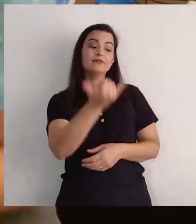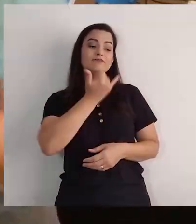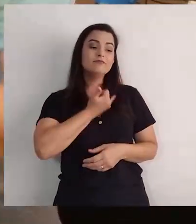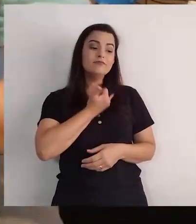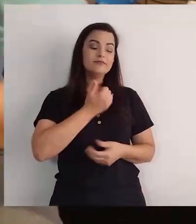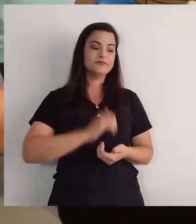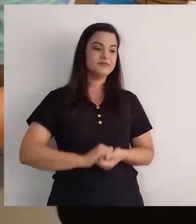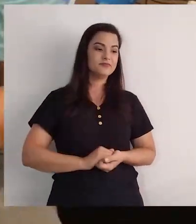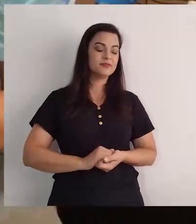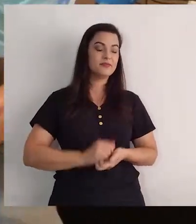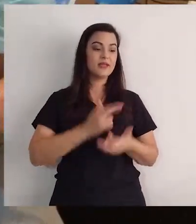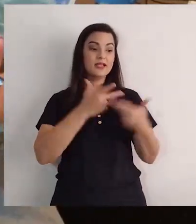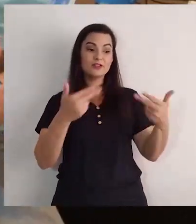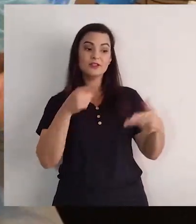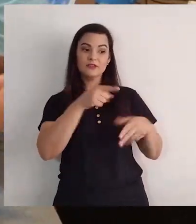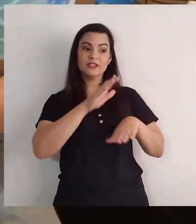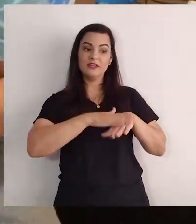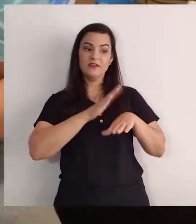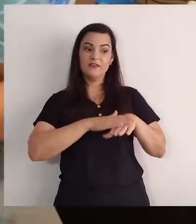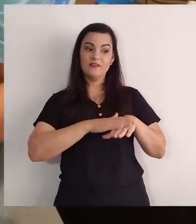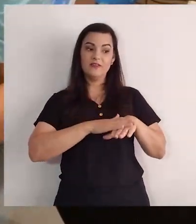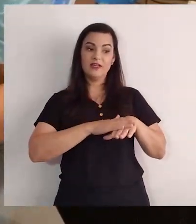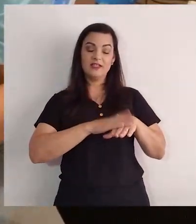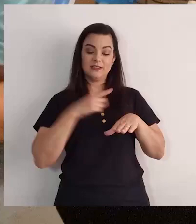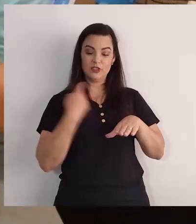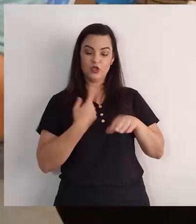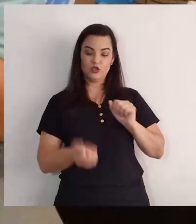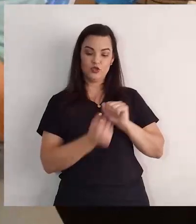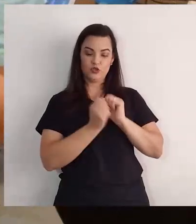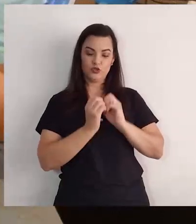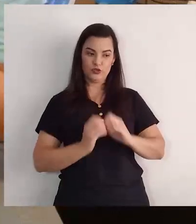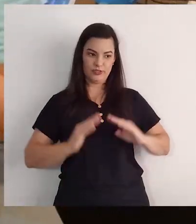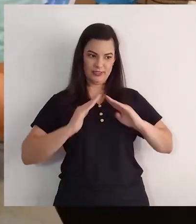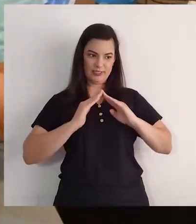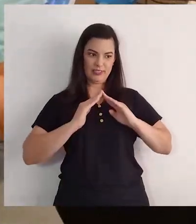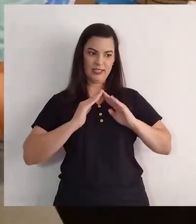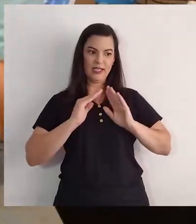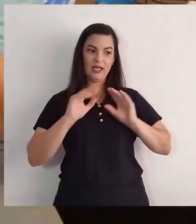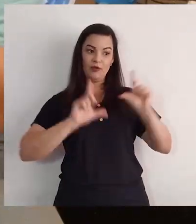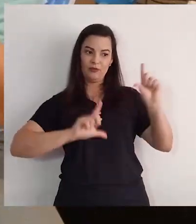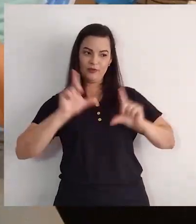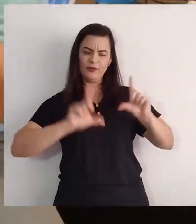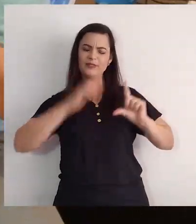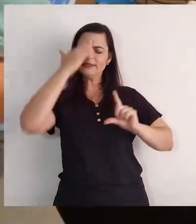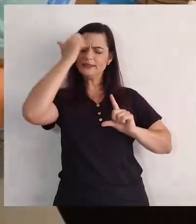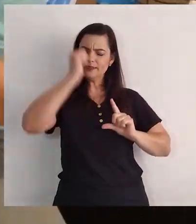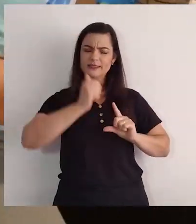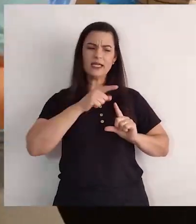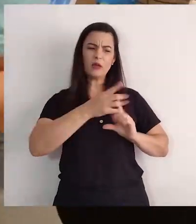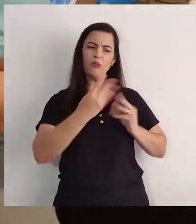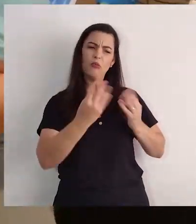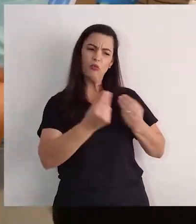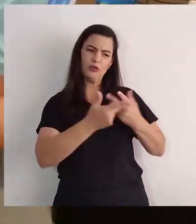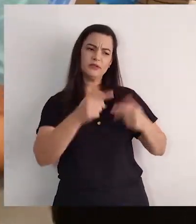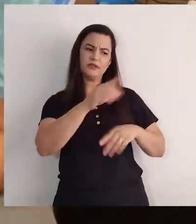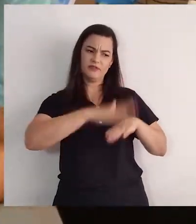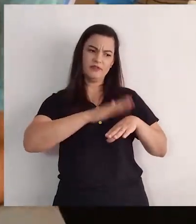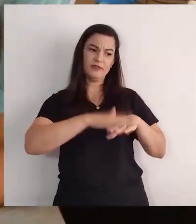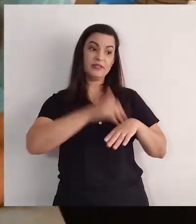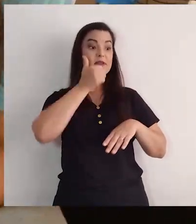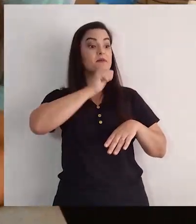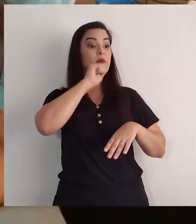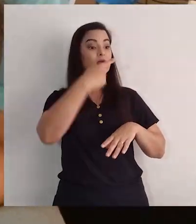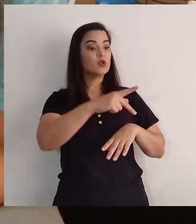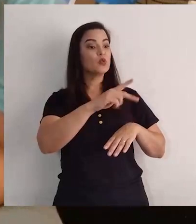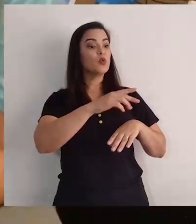Pro. De tudo que você fez no programa esse ano, eu sei que foram muitas coisas, que a sua mãe sempre me manda as atividades que